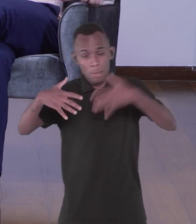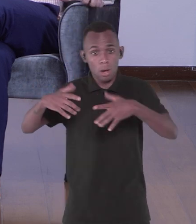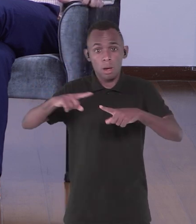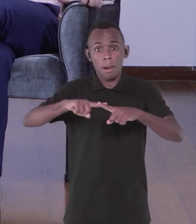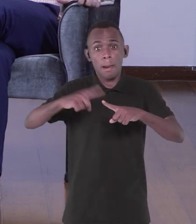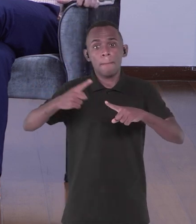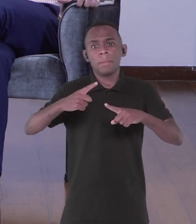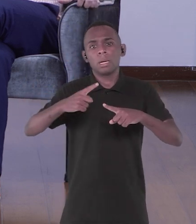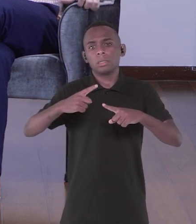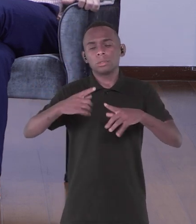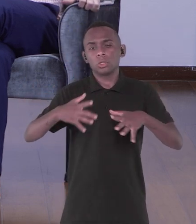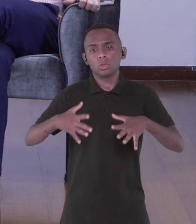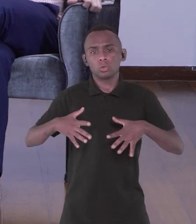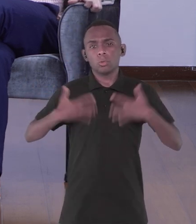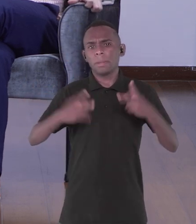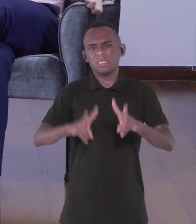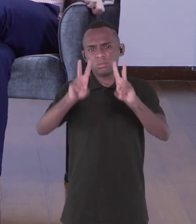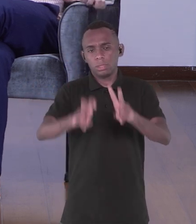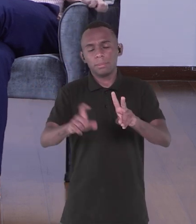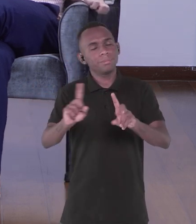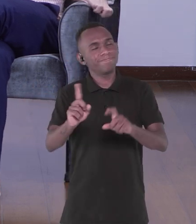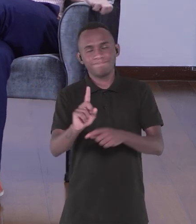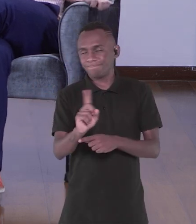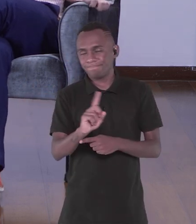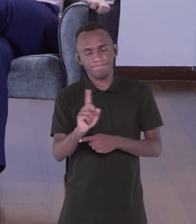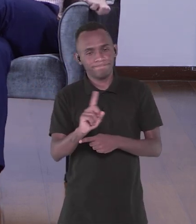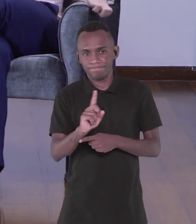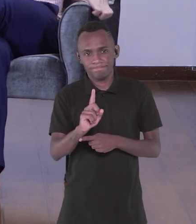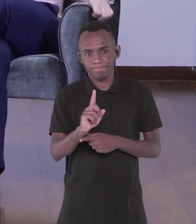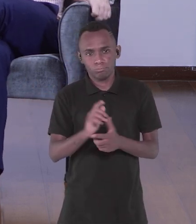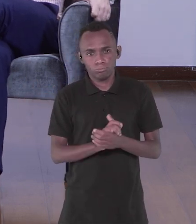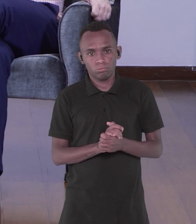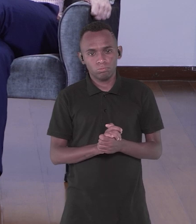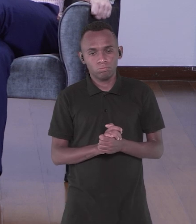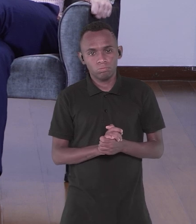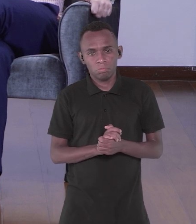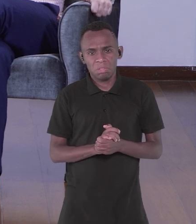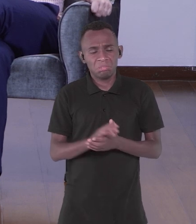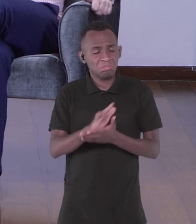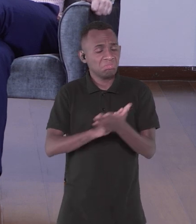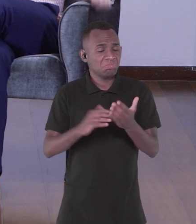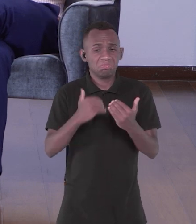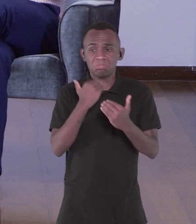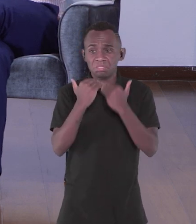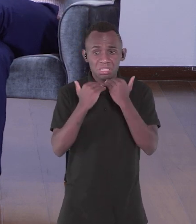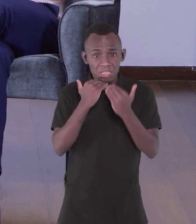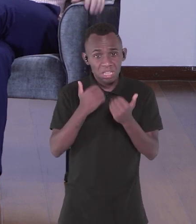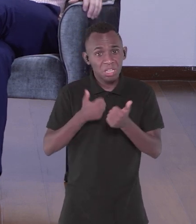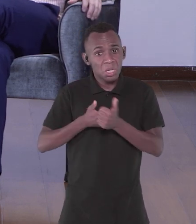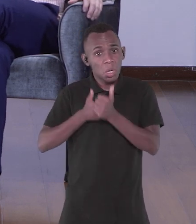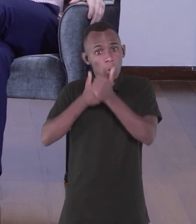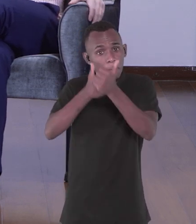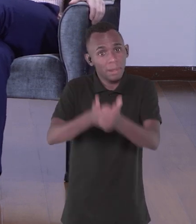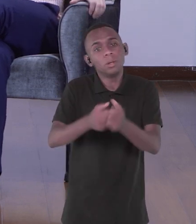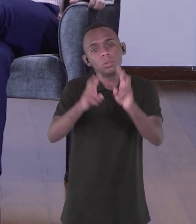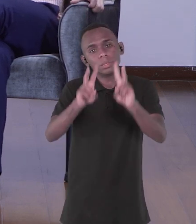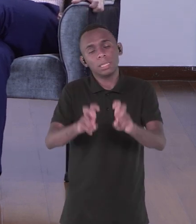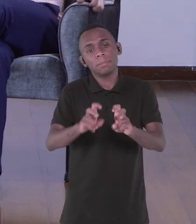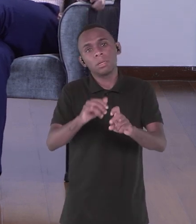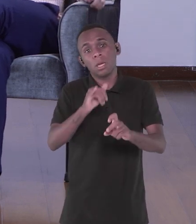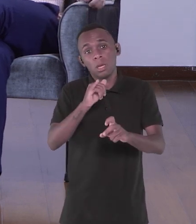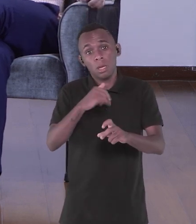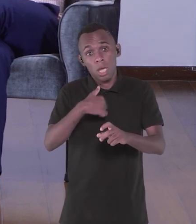mas não surpresa o assunto. O assunto não foi uma surpresa para ninguém que acompanha o tema. Eu